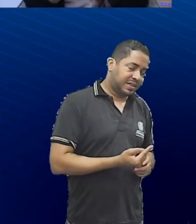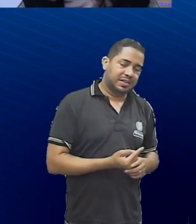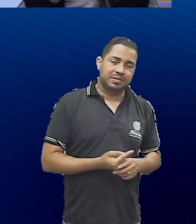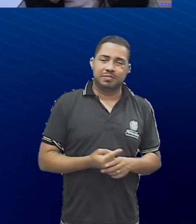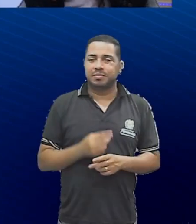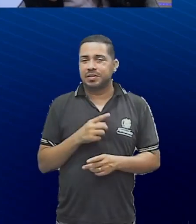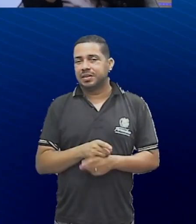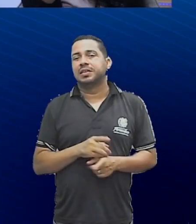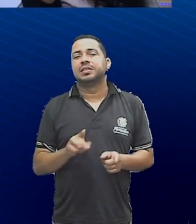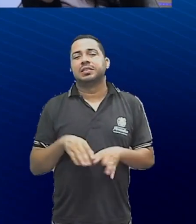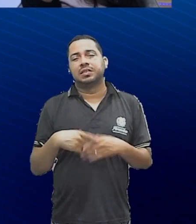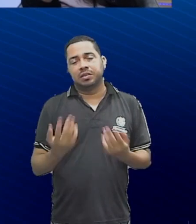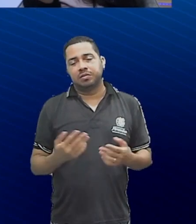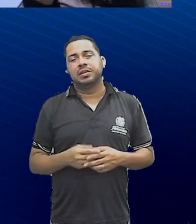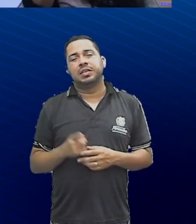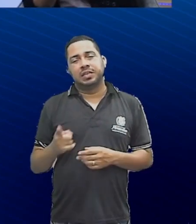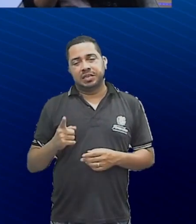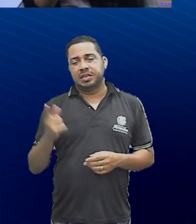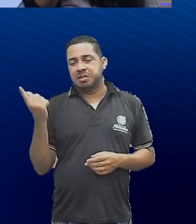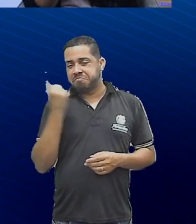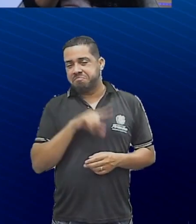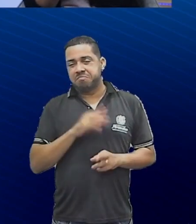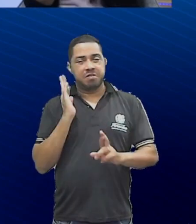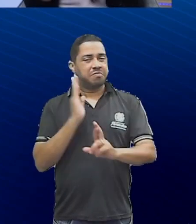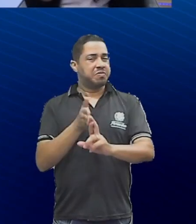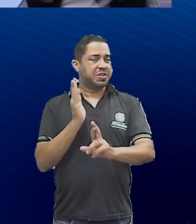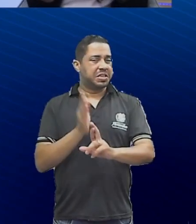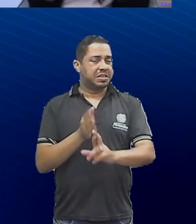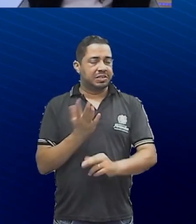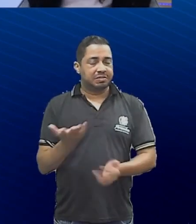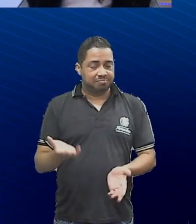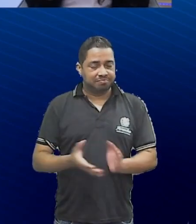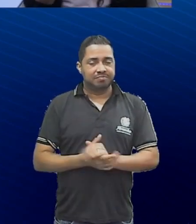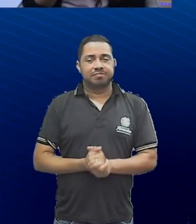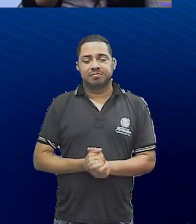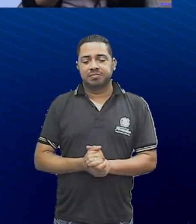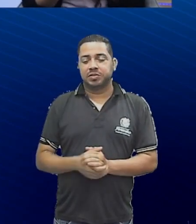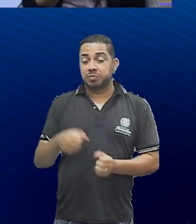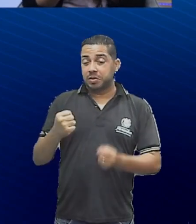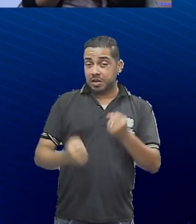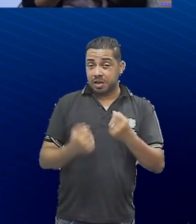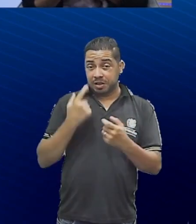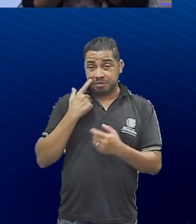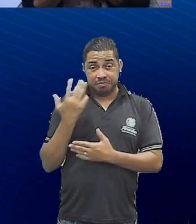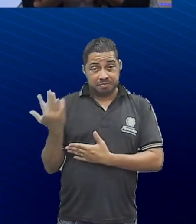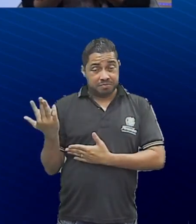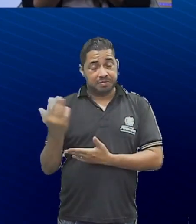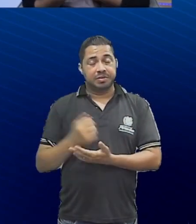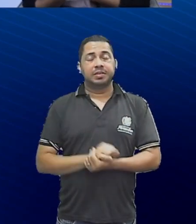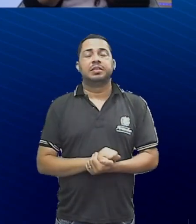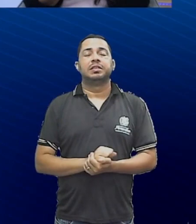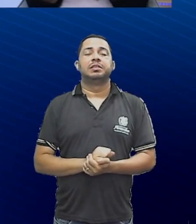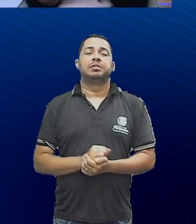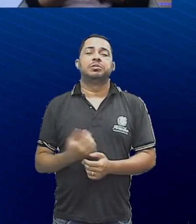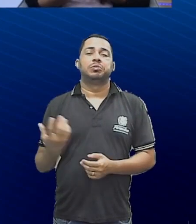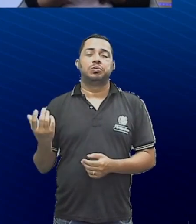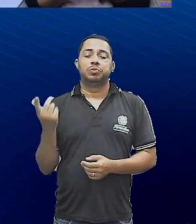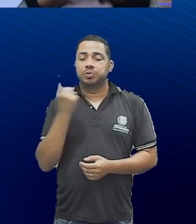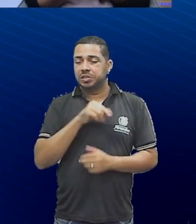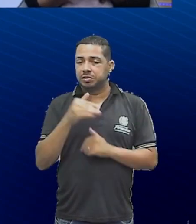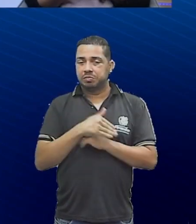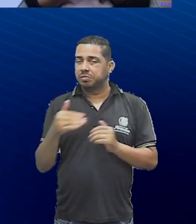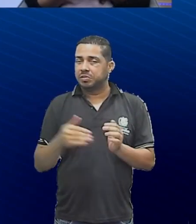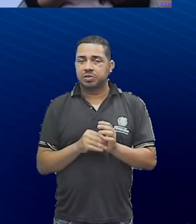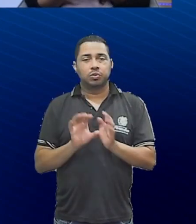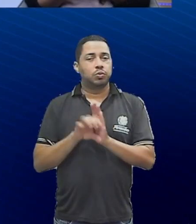dele. Então ele realmente virou uma referência. Veja, um carrinho de pipoca, ele conseguiu aplicar todos os